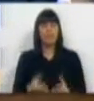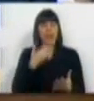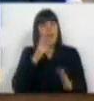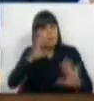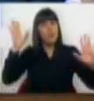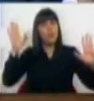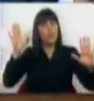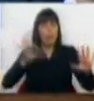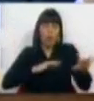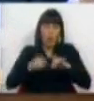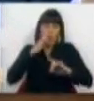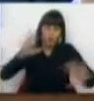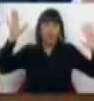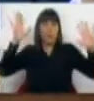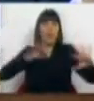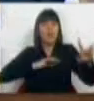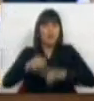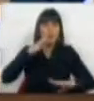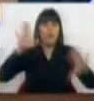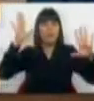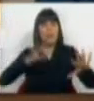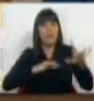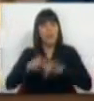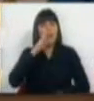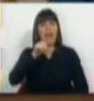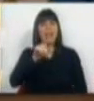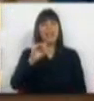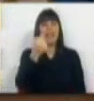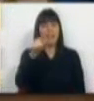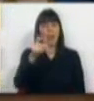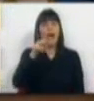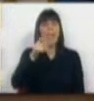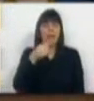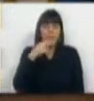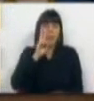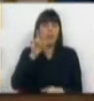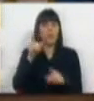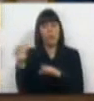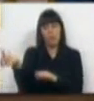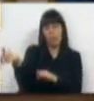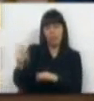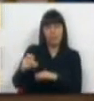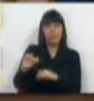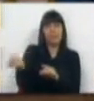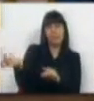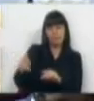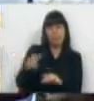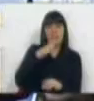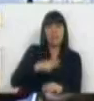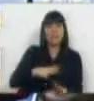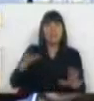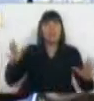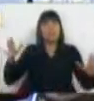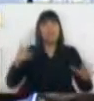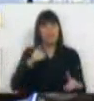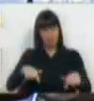Peço desculpa, ó, Srs. Deputados. Srs. Deputados, o Sr. Deputado Leitão Amaro, peço desculpa pelo seu aparte, por me fazer referir, mas